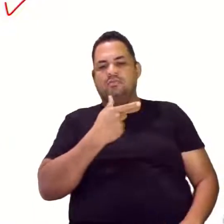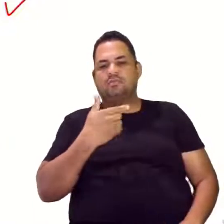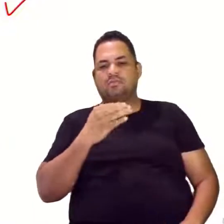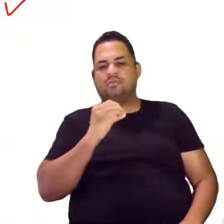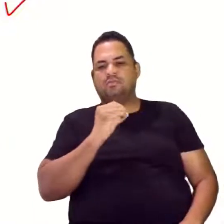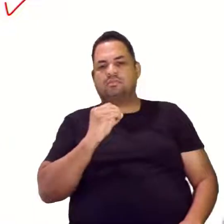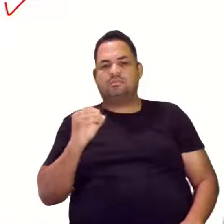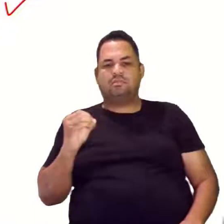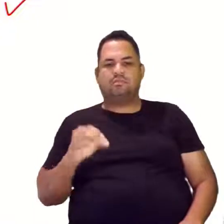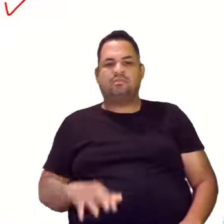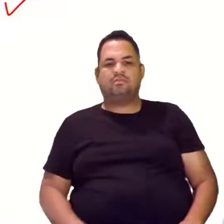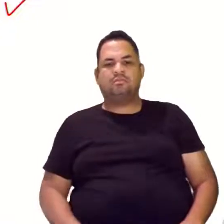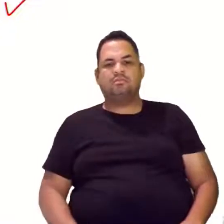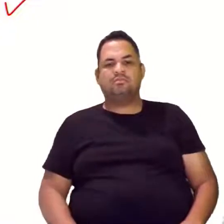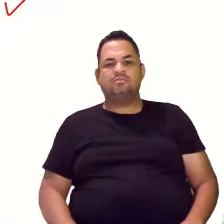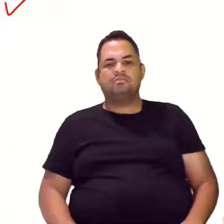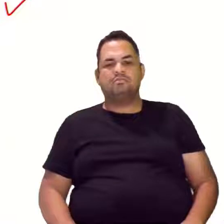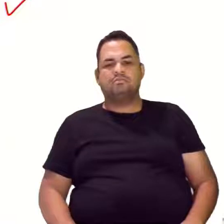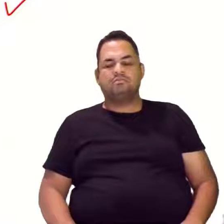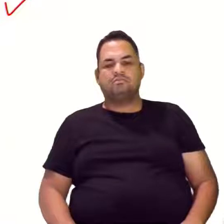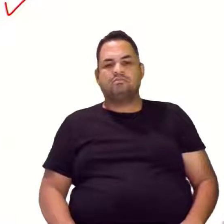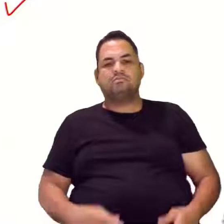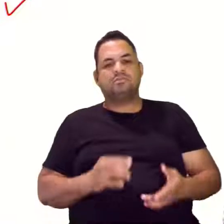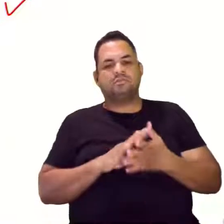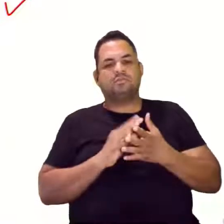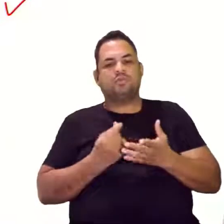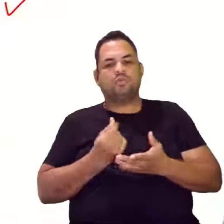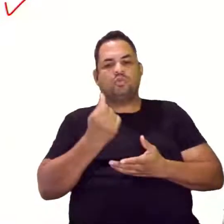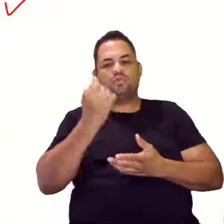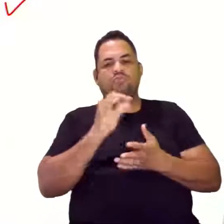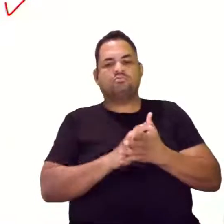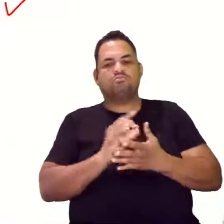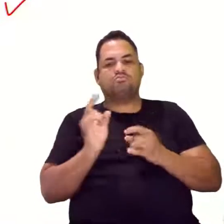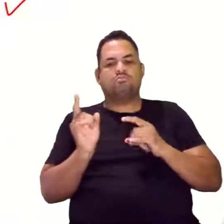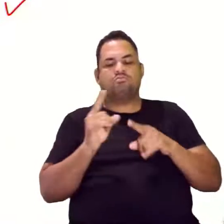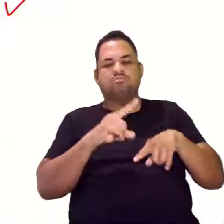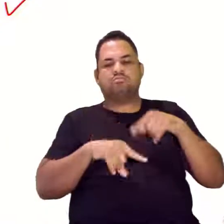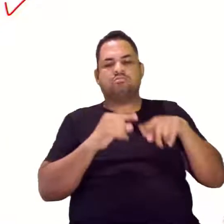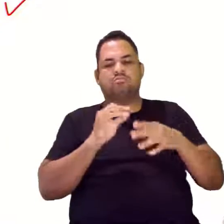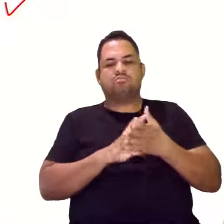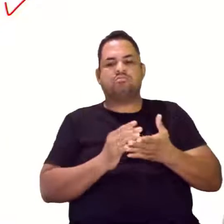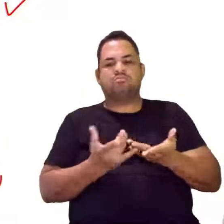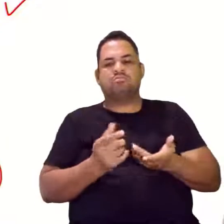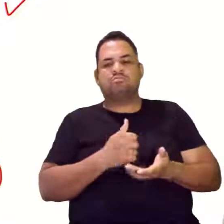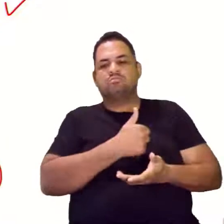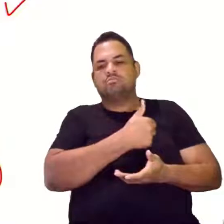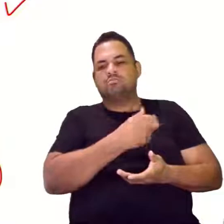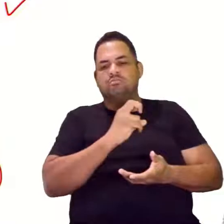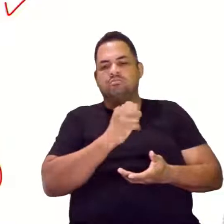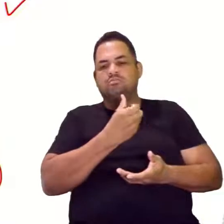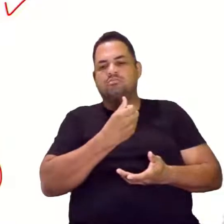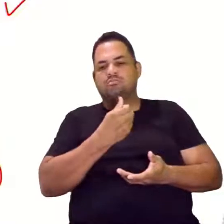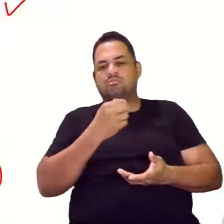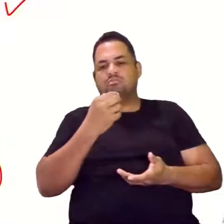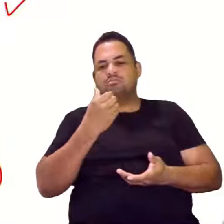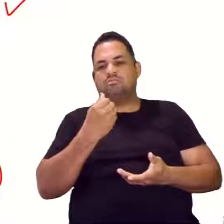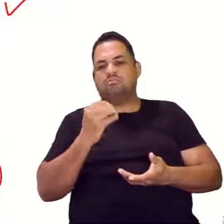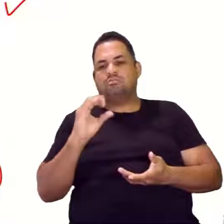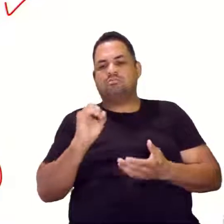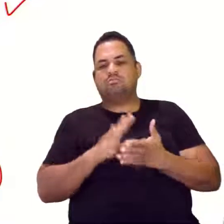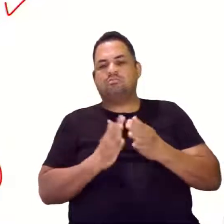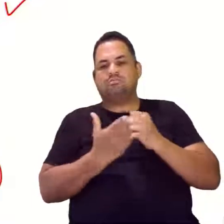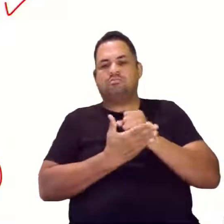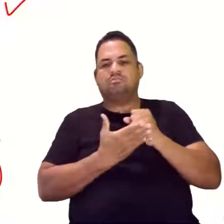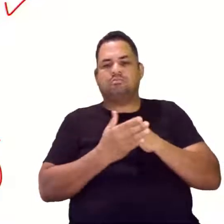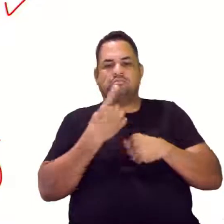Porque teve menos lucro por peça e vendeu menos do que o anterior. 15.960. Então, com